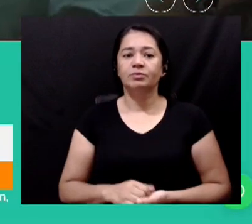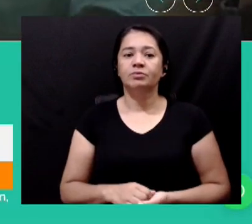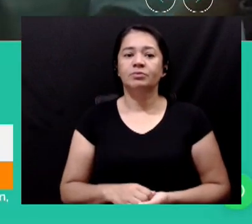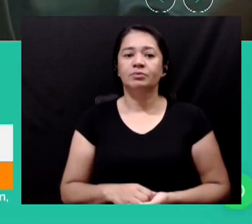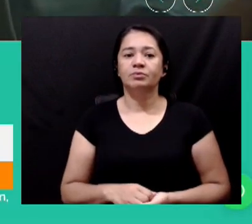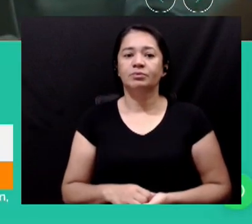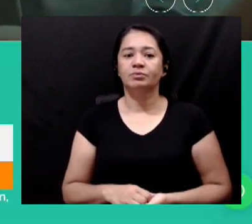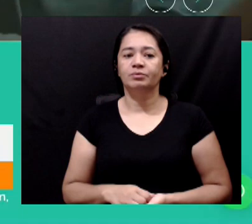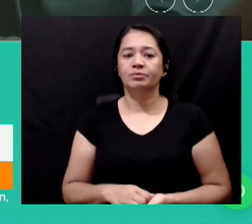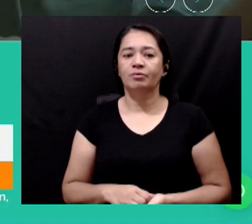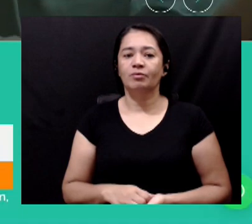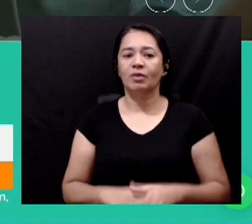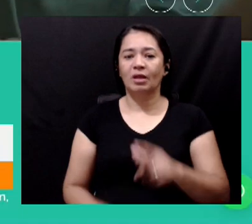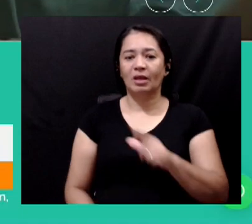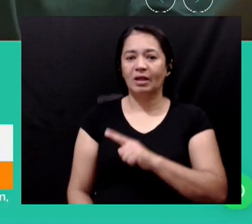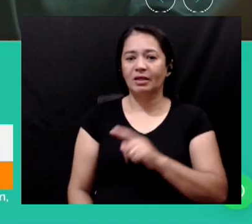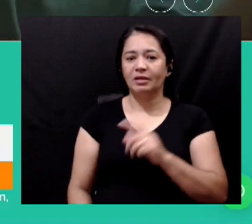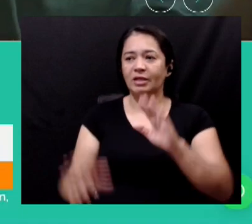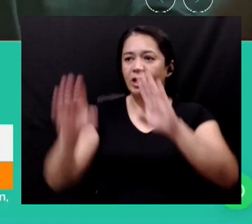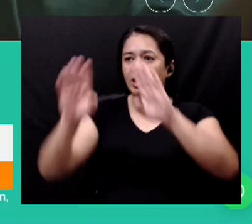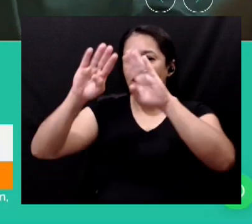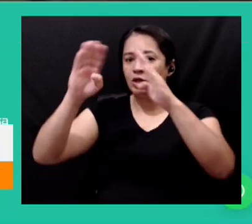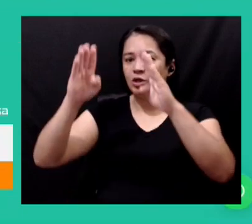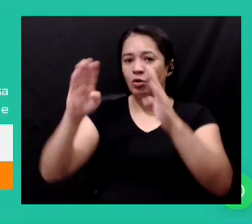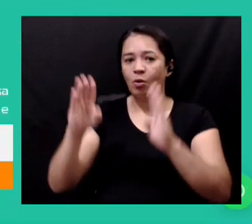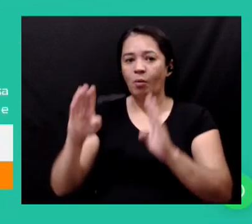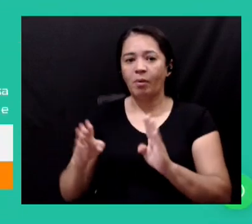um mapa, gente, que mostra que em